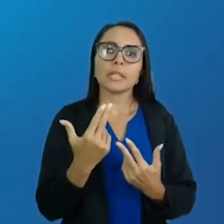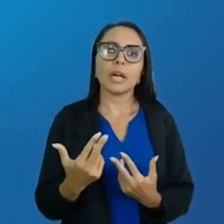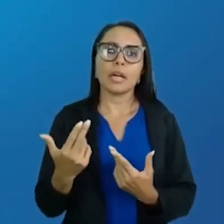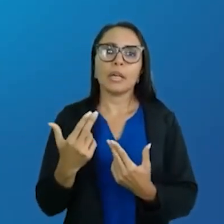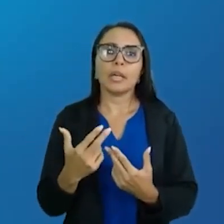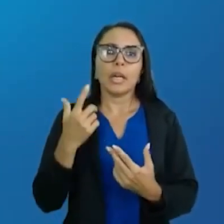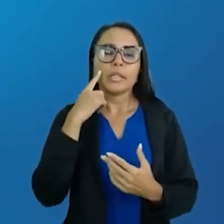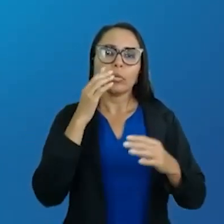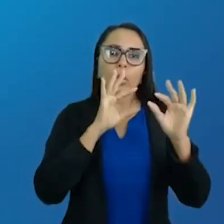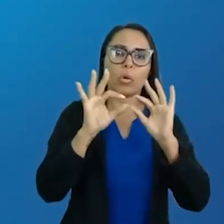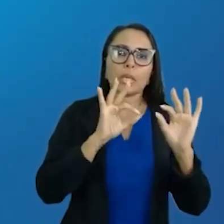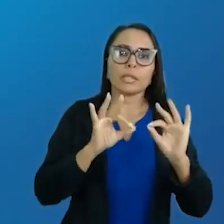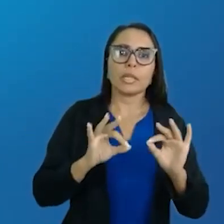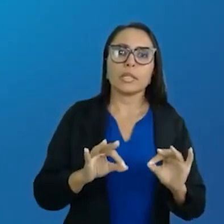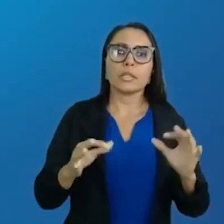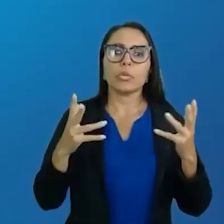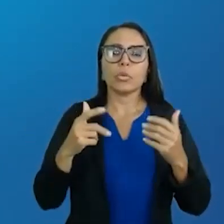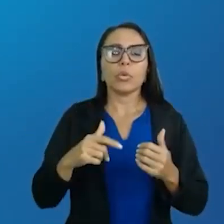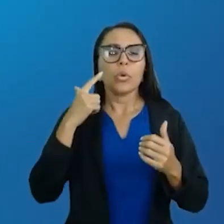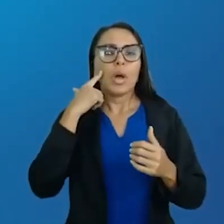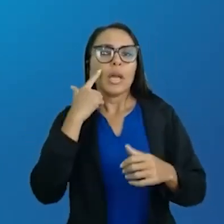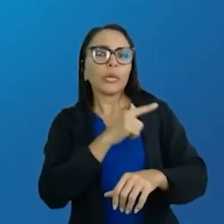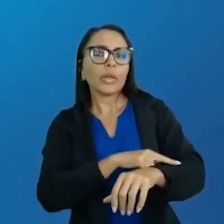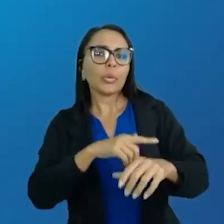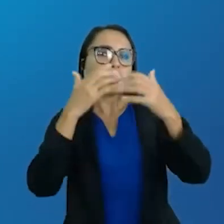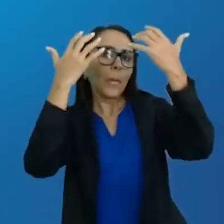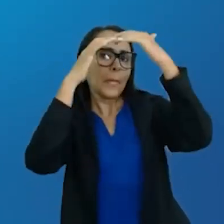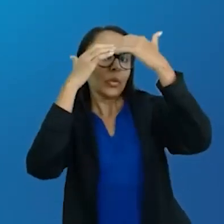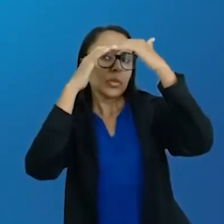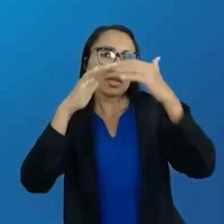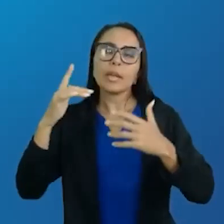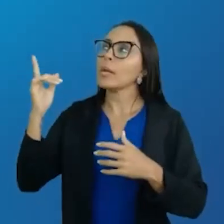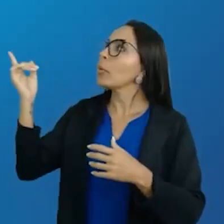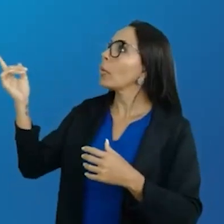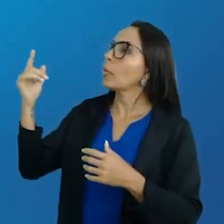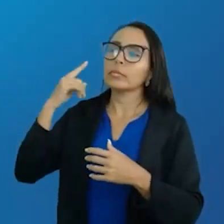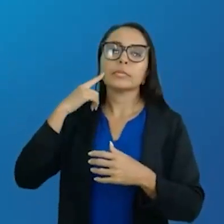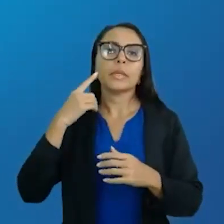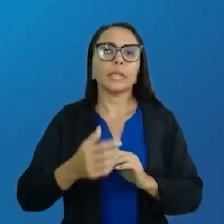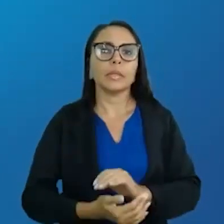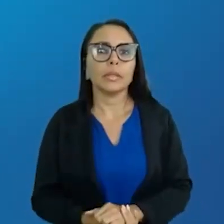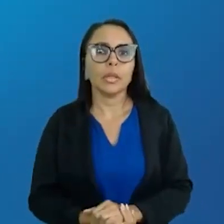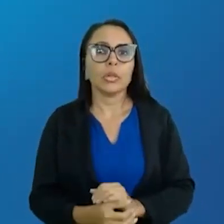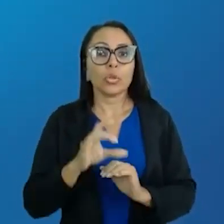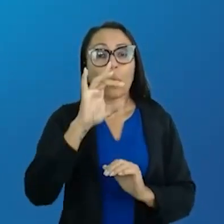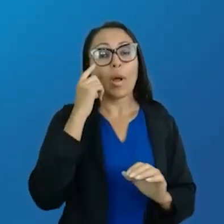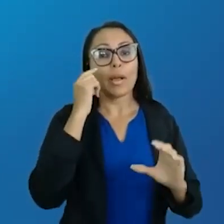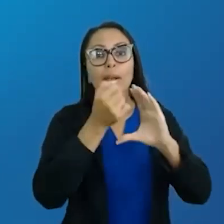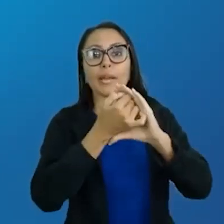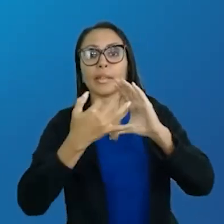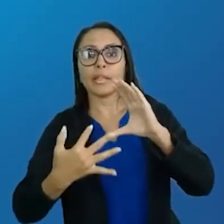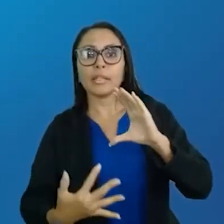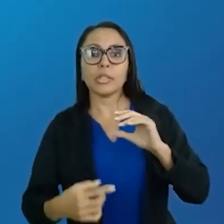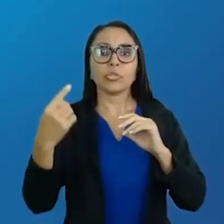ou forma tende a ser agrupado pelo cérebro em uma só unidade. Isso faz com que os objetos aproximados apenas com uma característica semelhante se unam